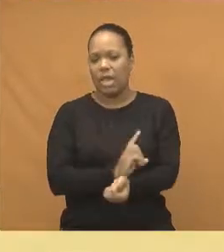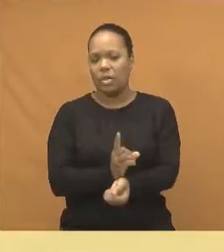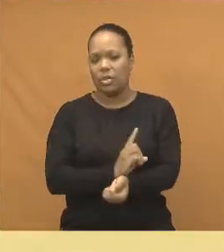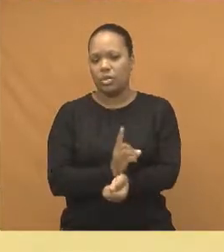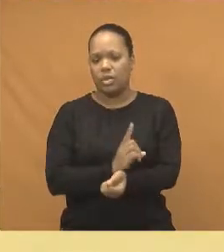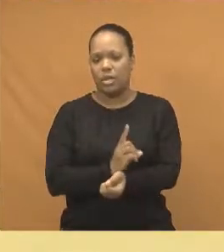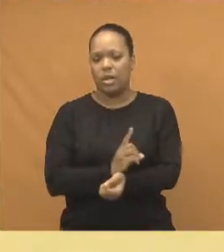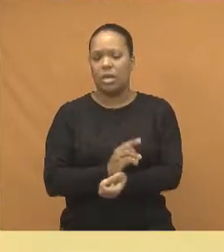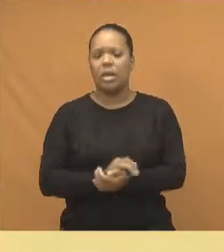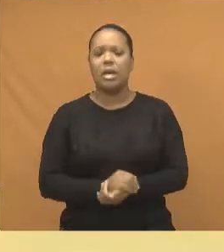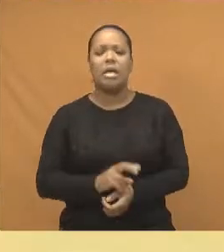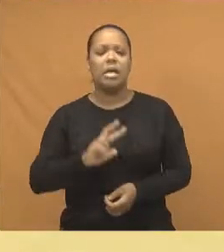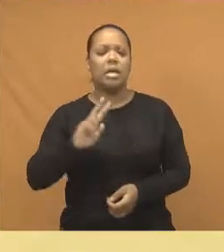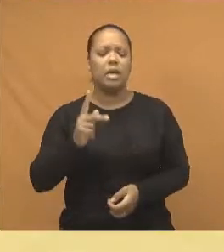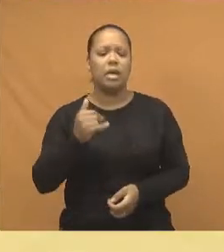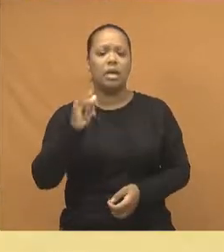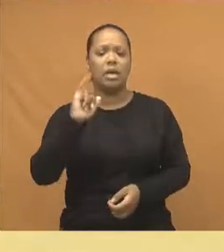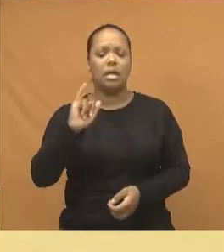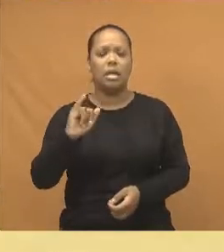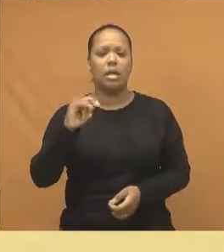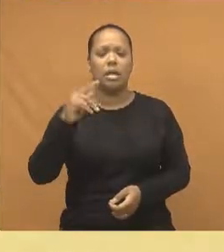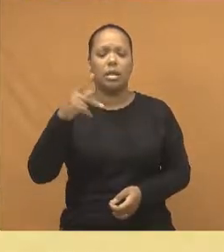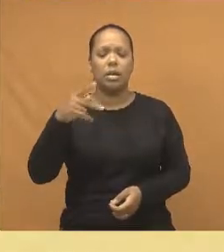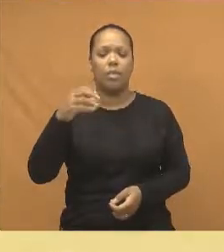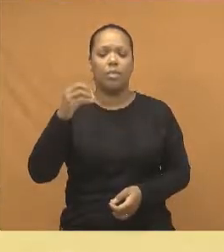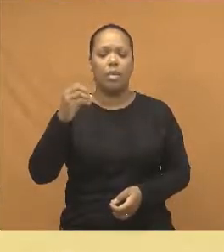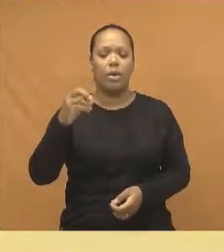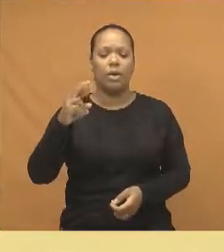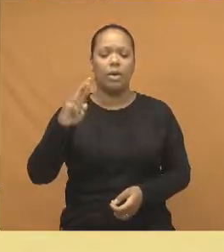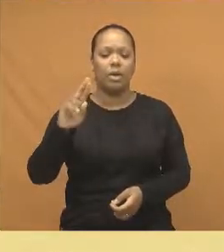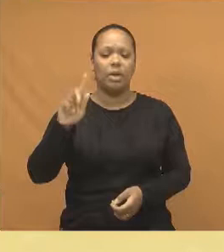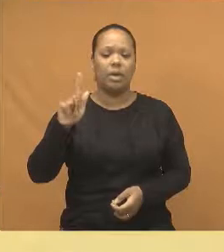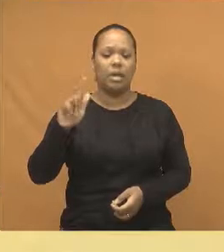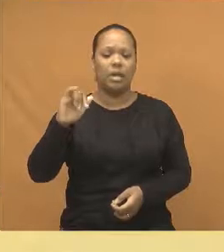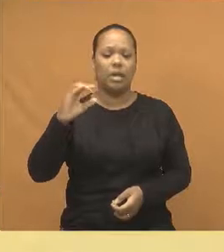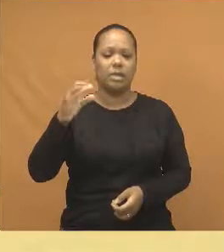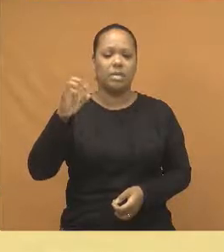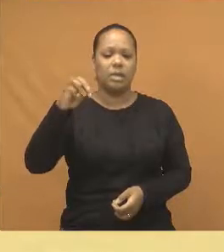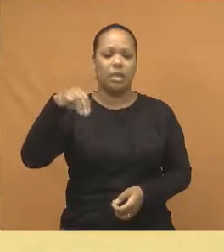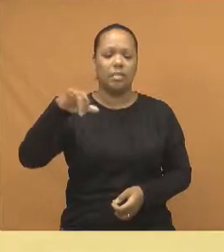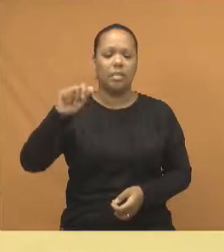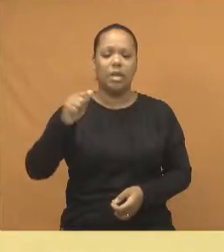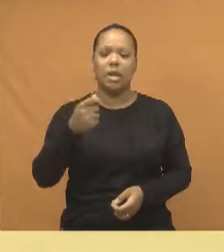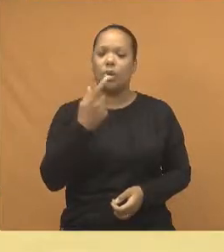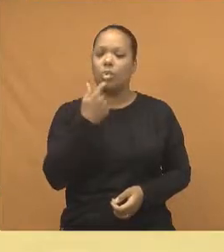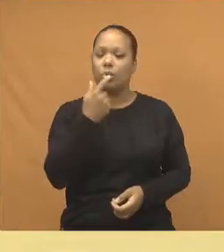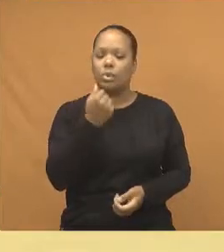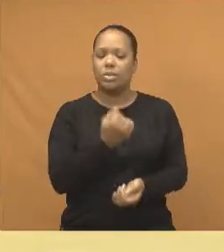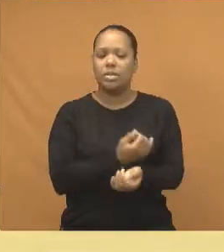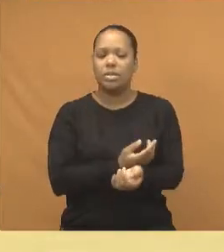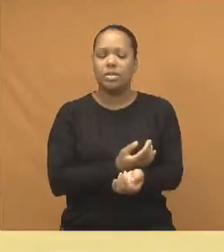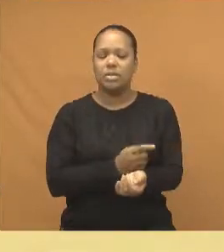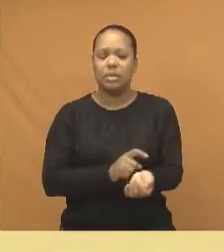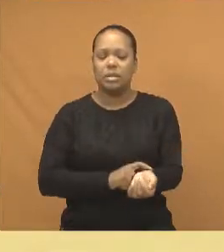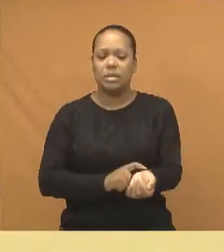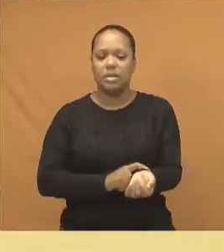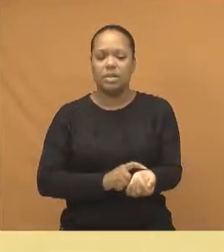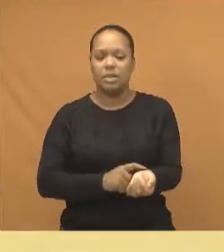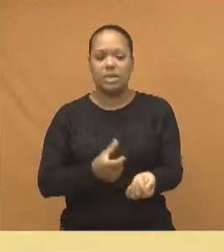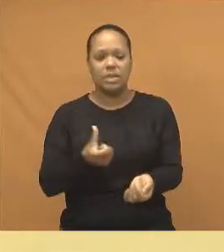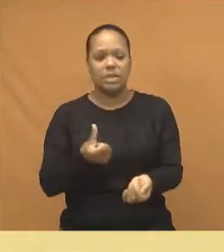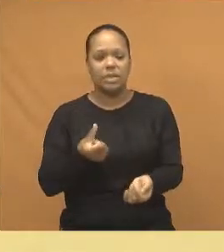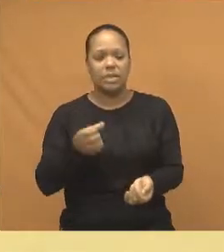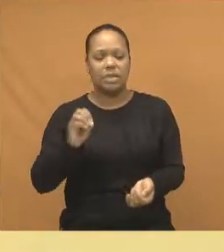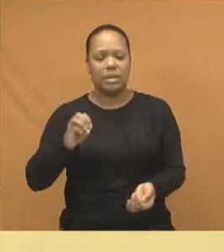considera-se hipoglicemia quando os níveis de glicose do sangue ficam abaixo de 60